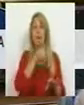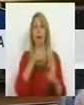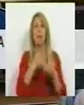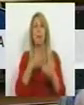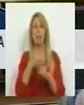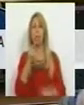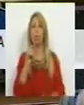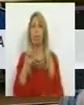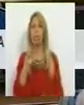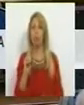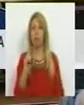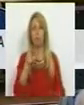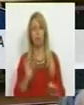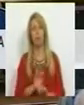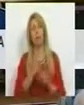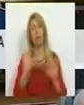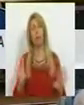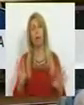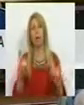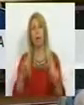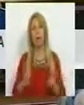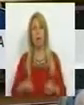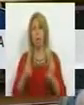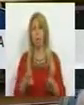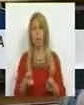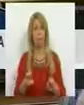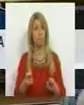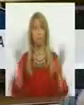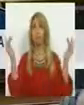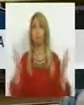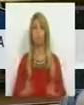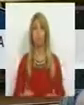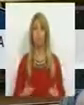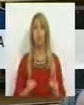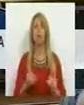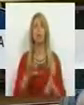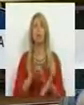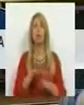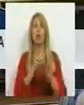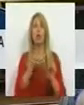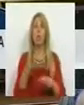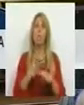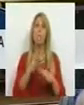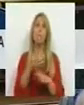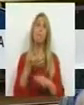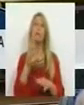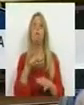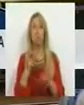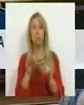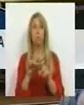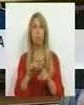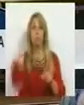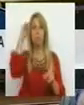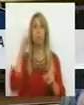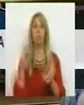Tejo, fica claro que há um desinvestimento no Centro Hospital do Médio Tejo, que é precisamente aquele que maiores dificuldades que